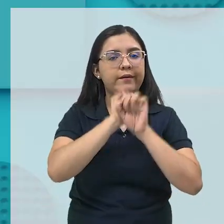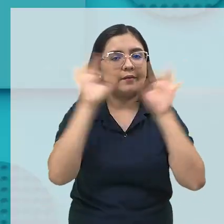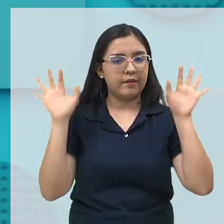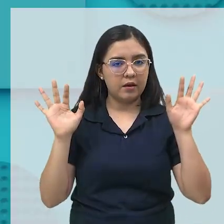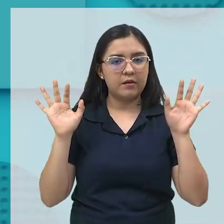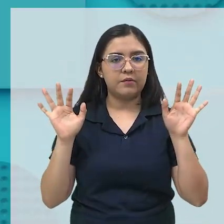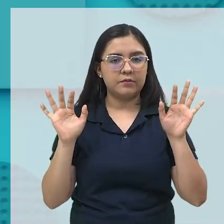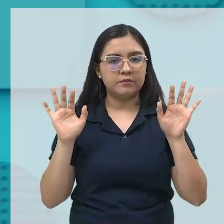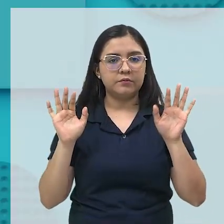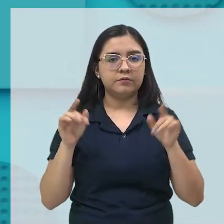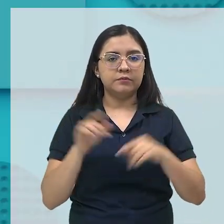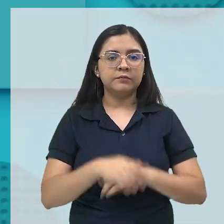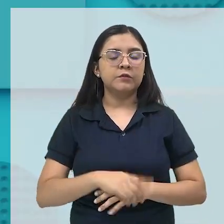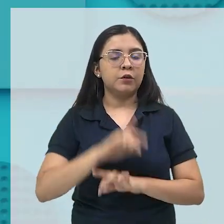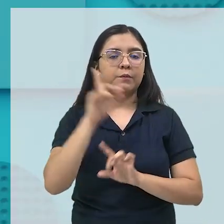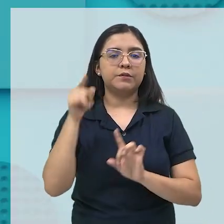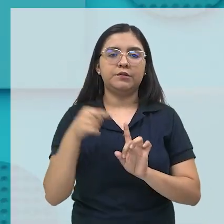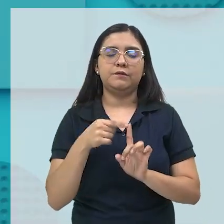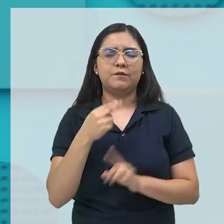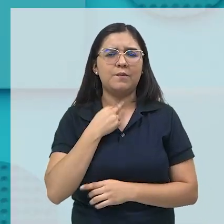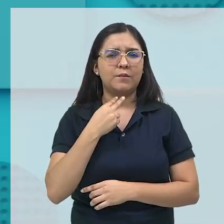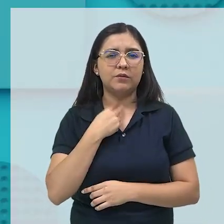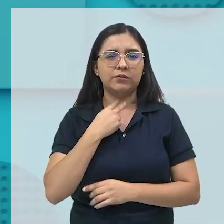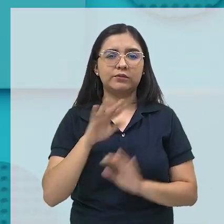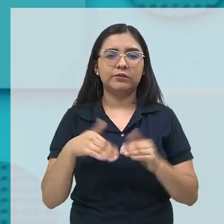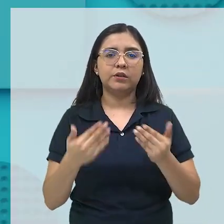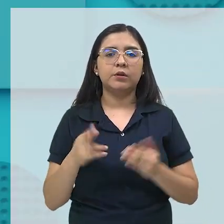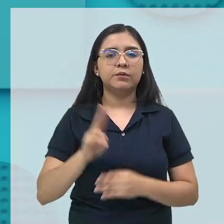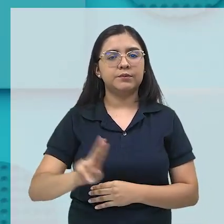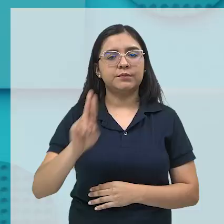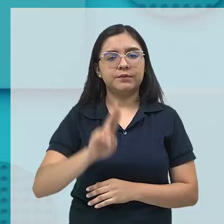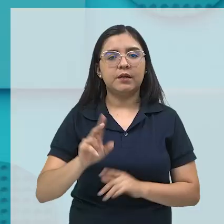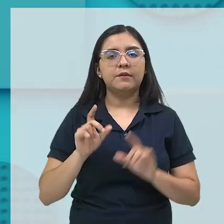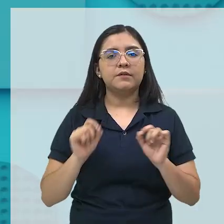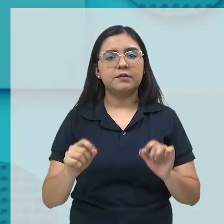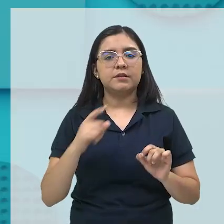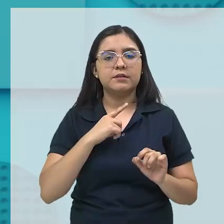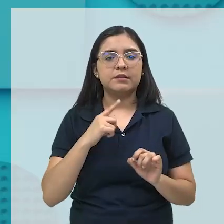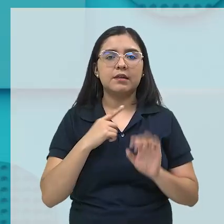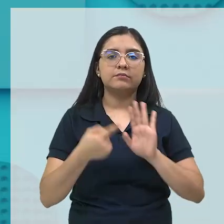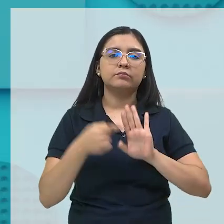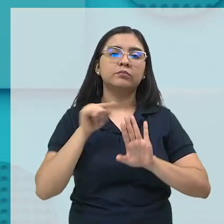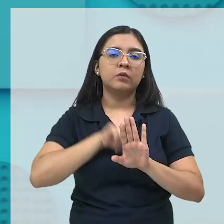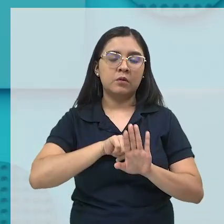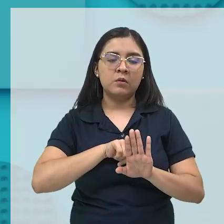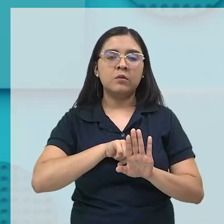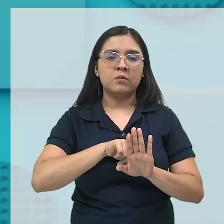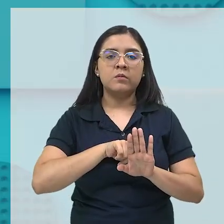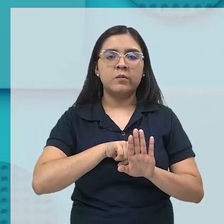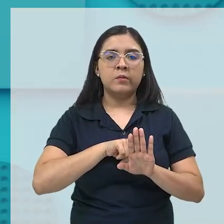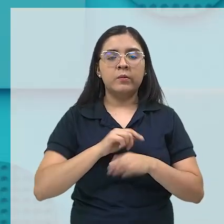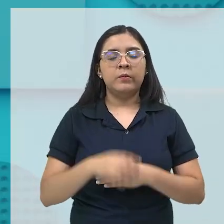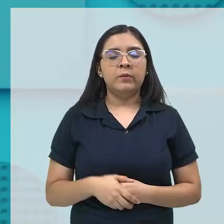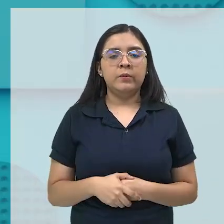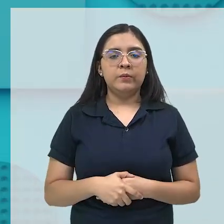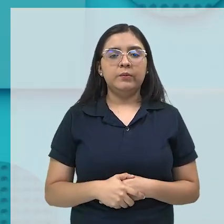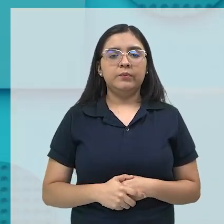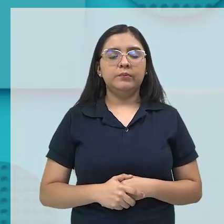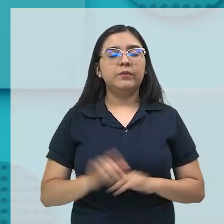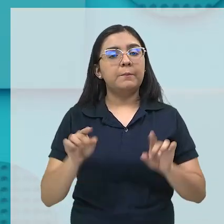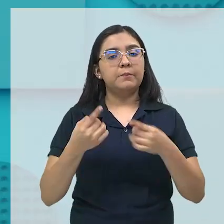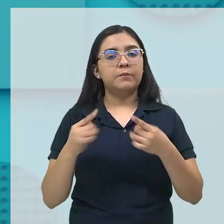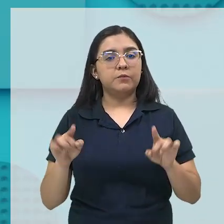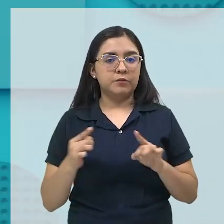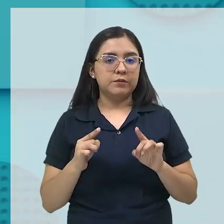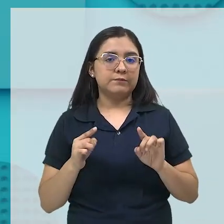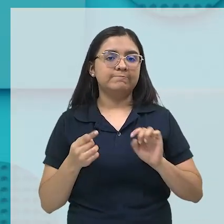forma direta e objetiva. Então, eles faziam, né, essa mensagem, eles colocavam essa mensagem nas músicas de